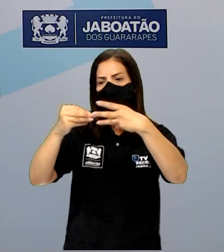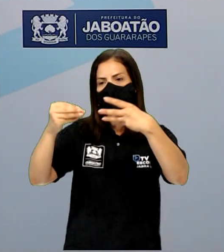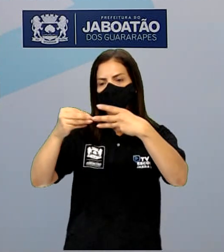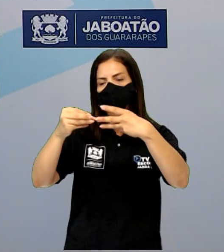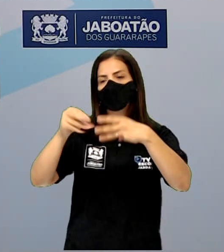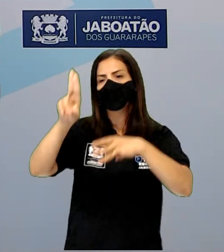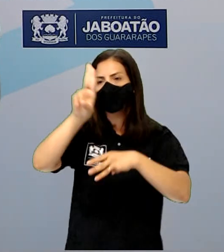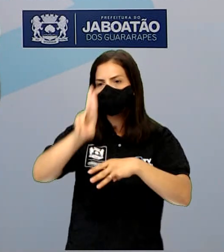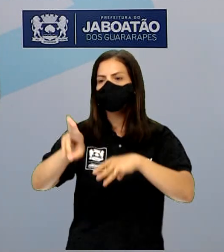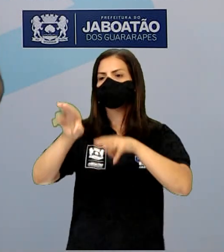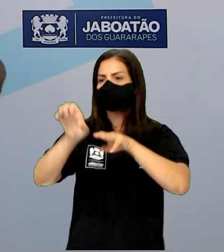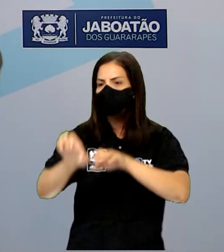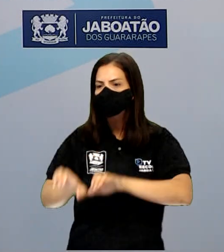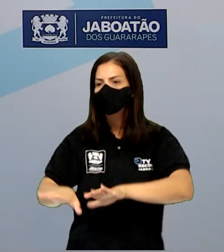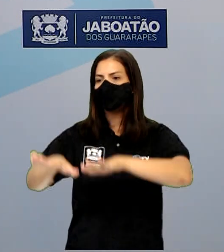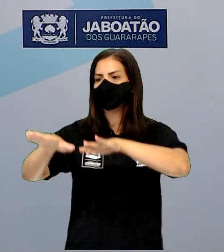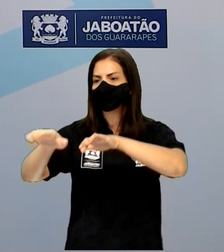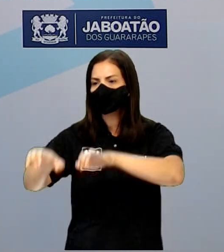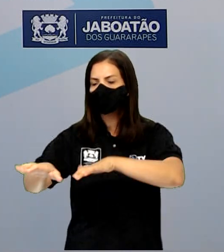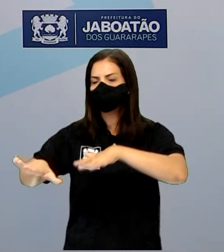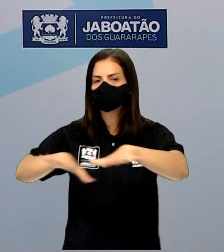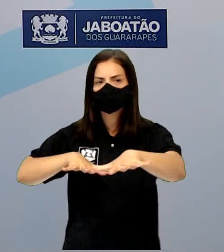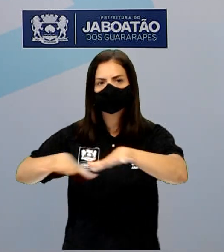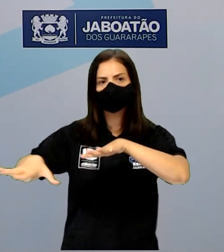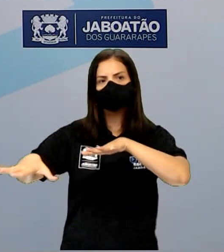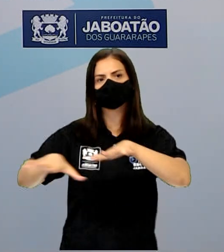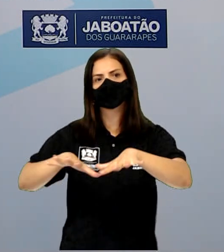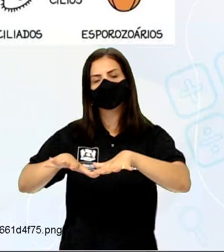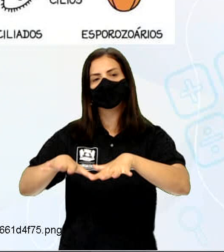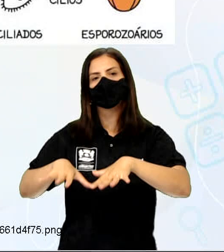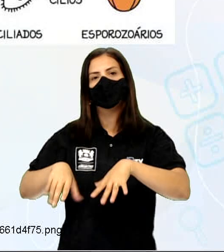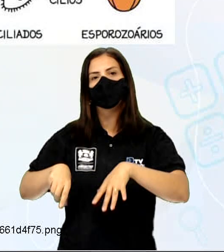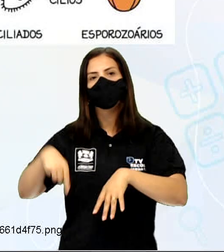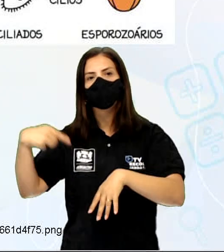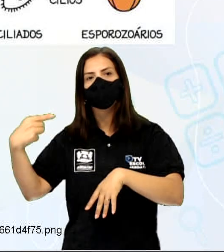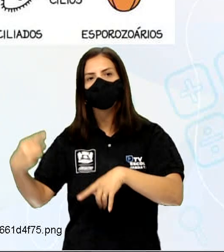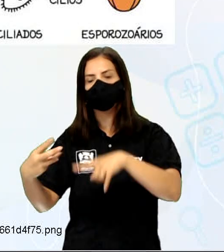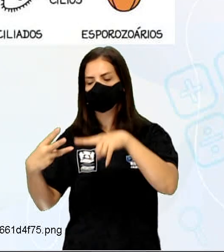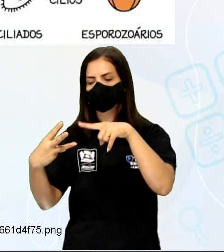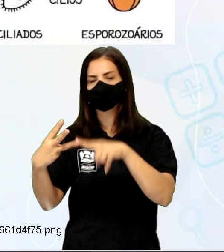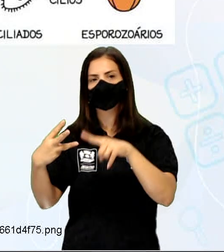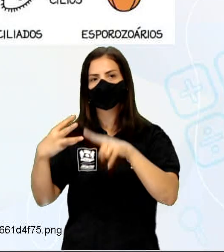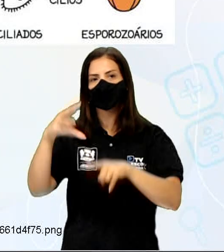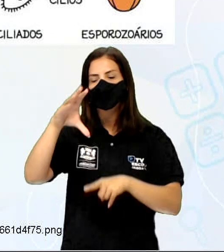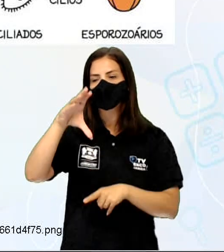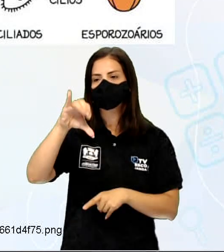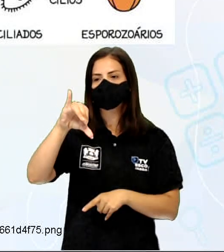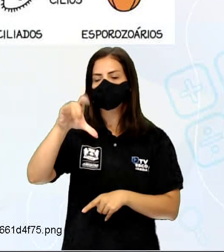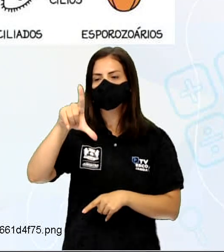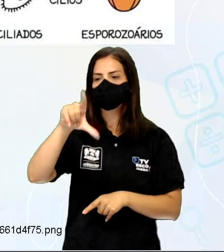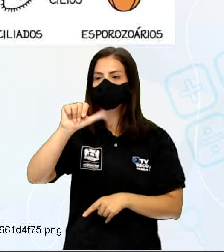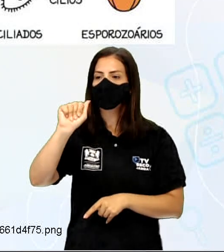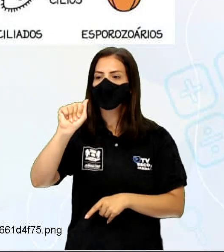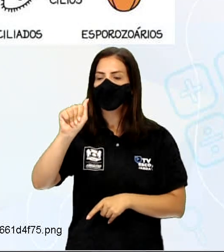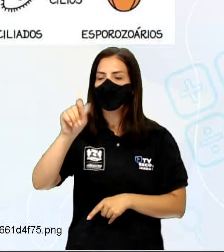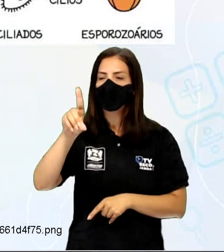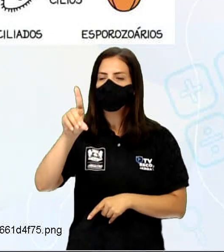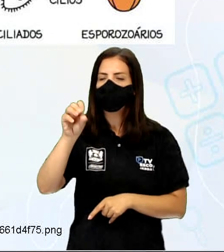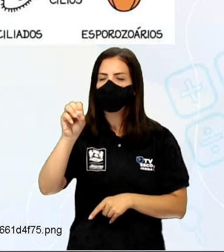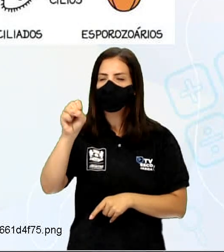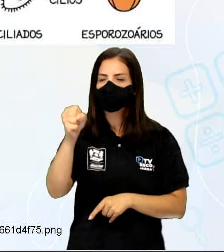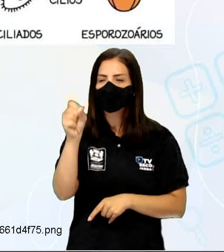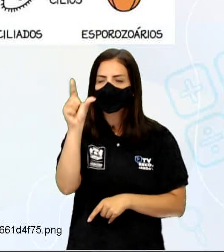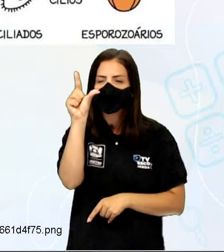para a locomoção. E a gente tem também os ciliados, que são estruturas semelhantes aos flagelos, só que são menorzinhos em